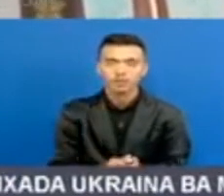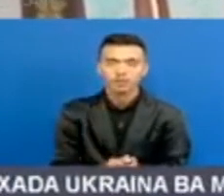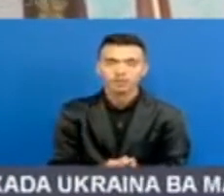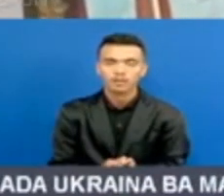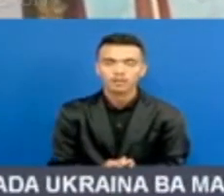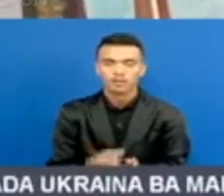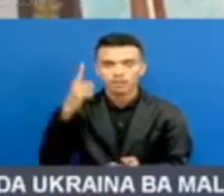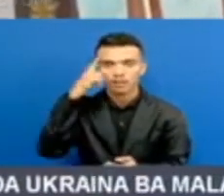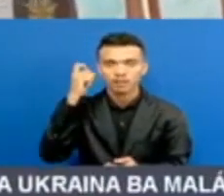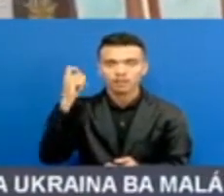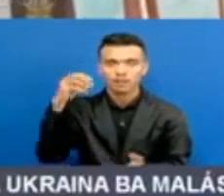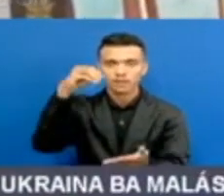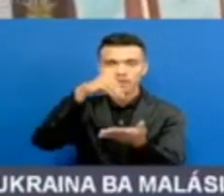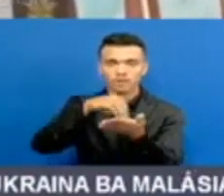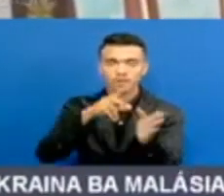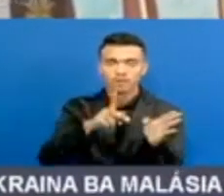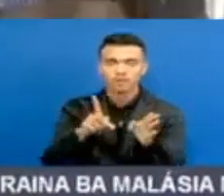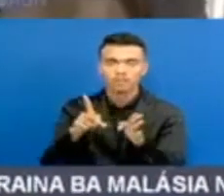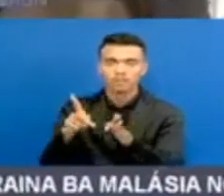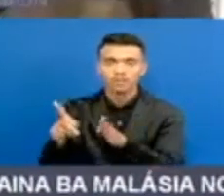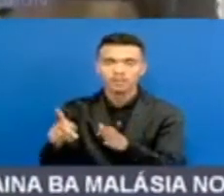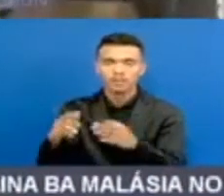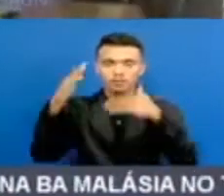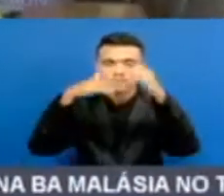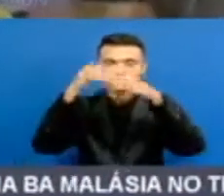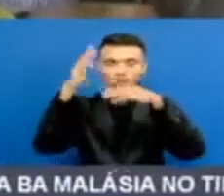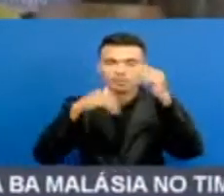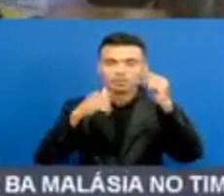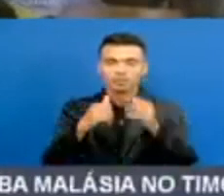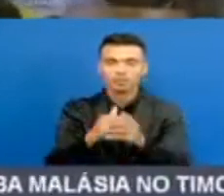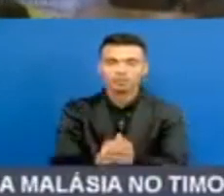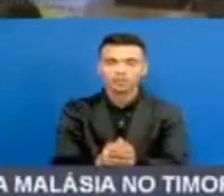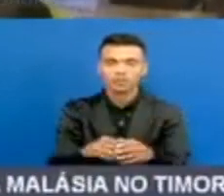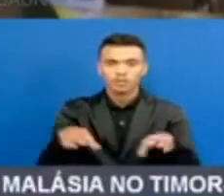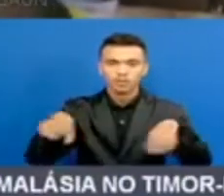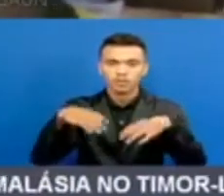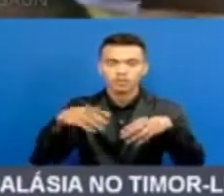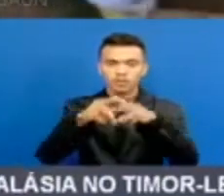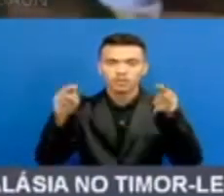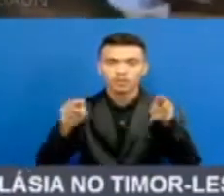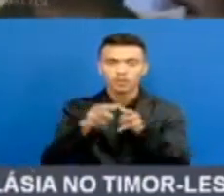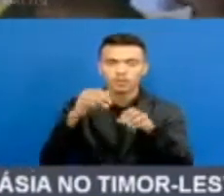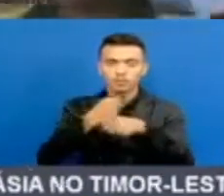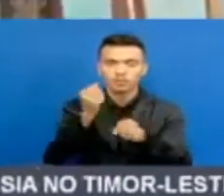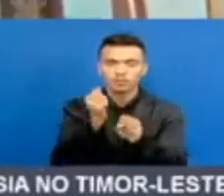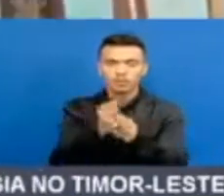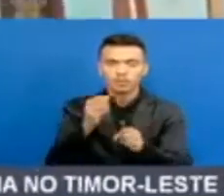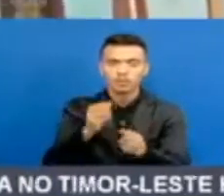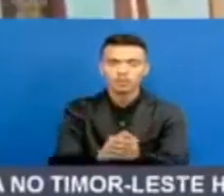E tamanema que a mim está o nosso plano infraestrutura, plano de serviço municipal, o nosso parte